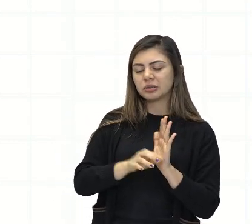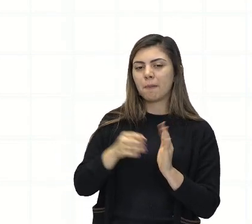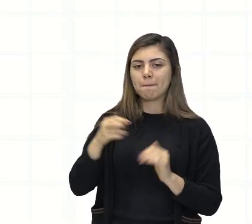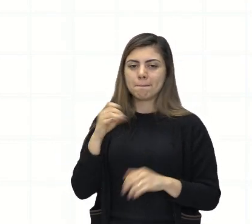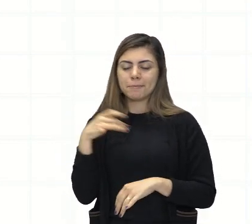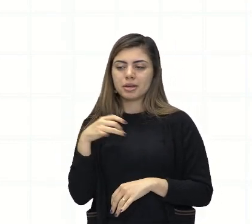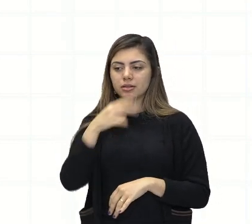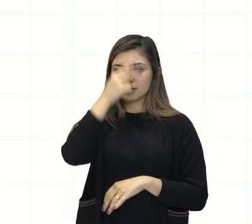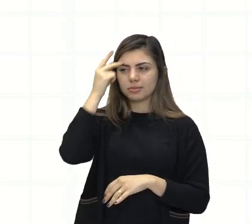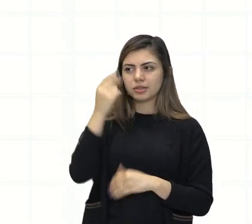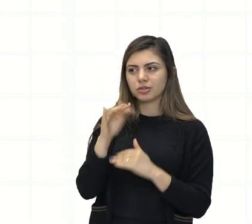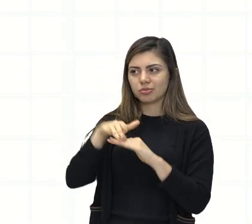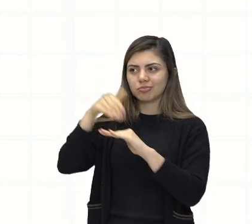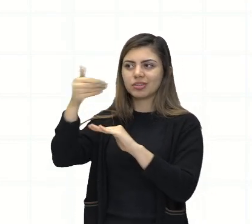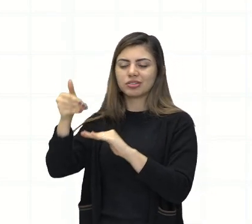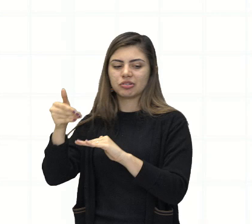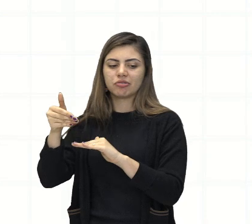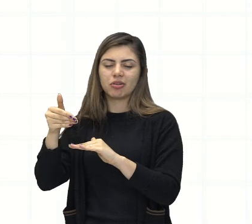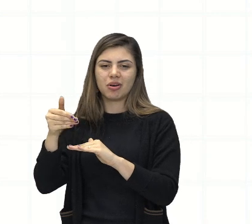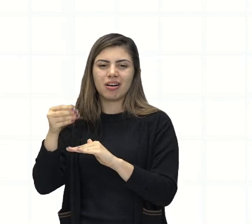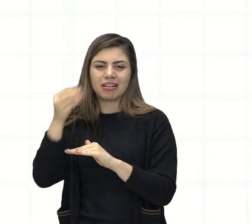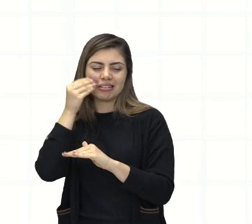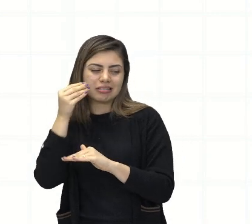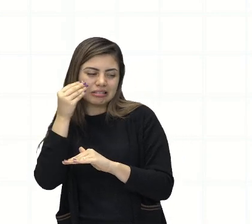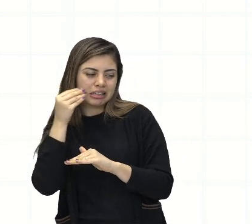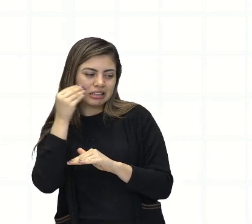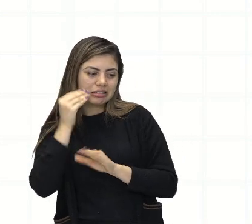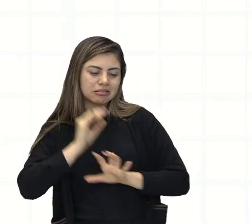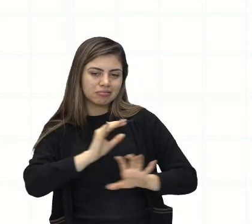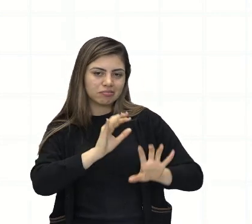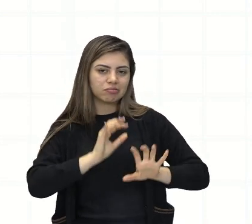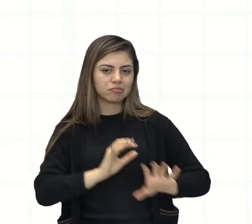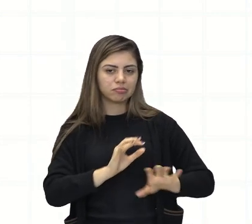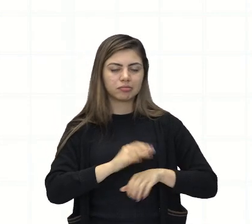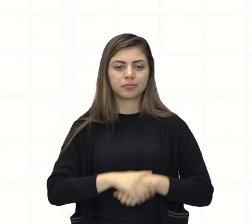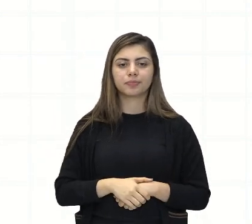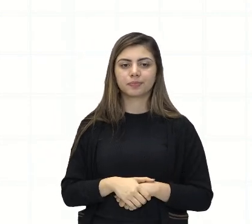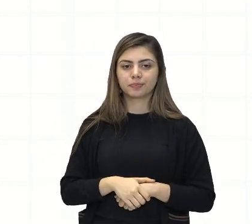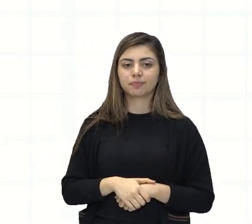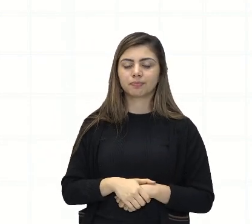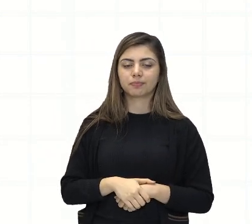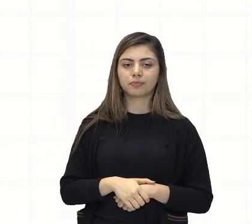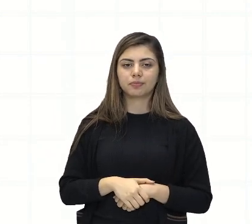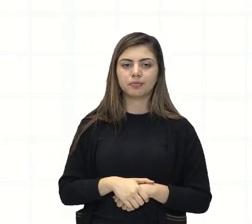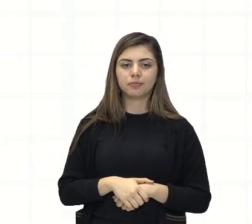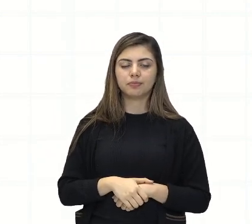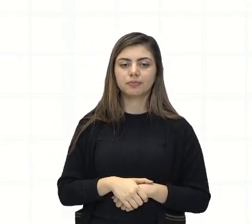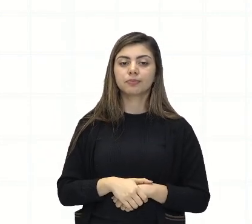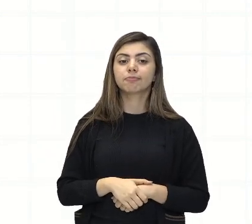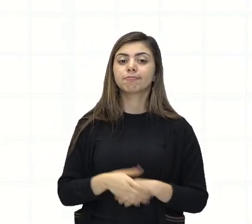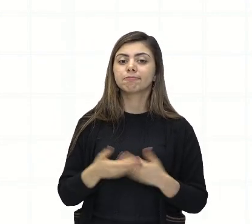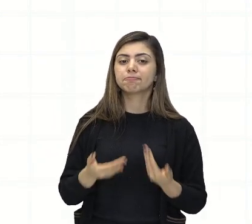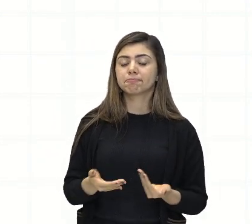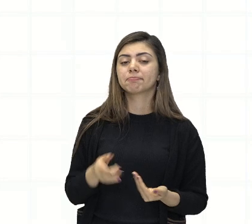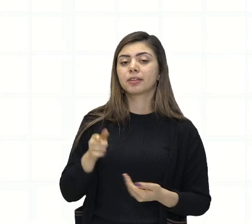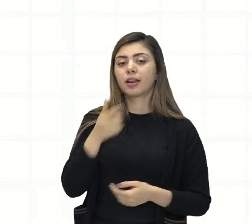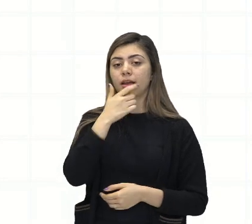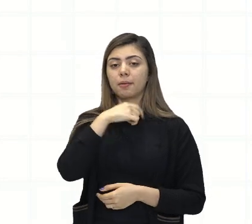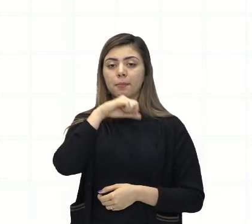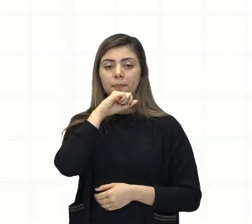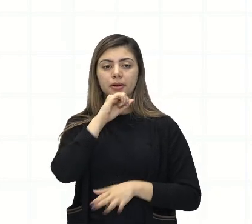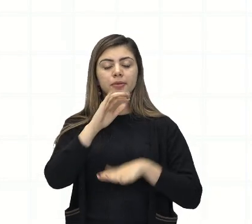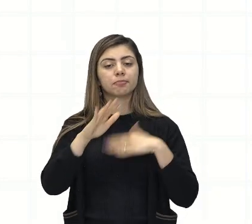a querer tratar a Nininha de alguma forma esquisita, verdade? Seguindo, nós temos lá o que ao pai, aos